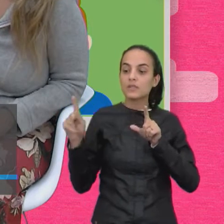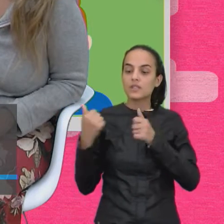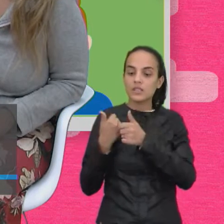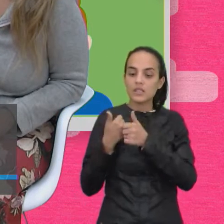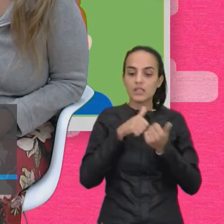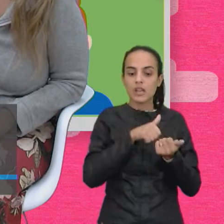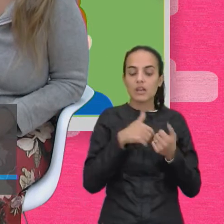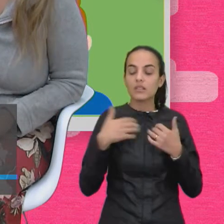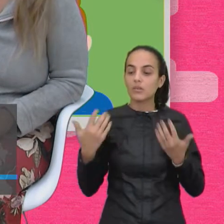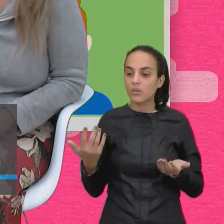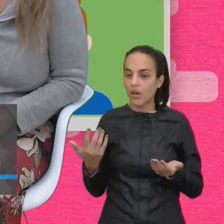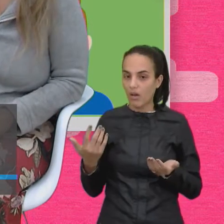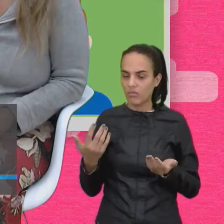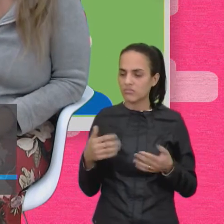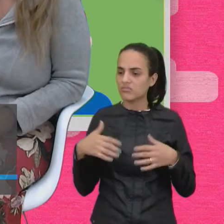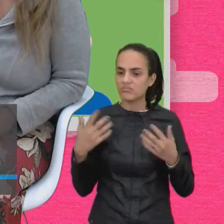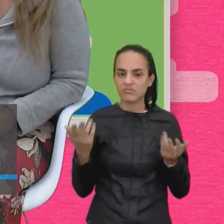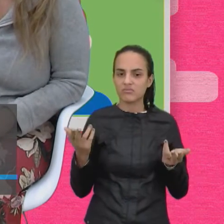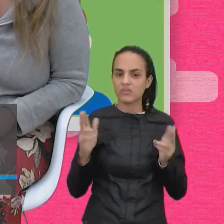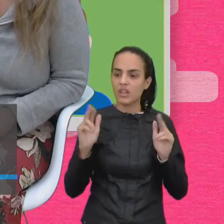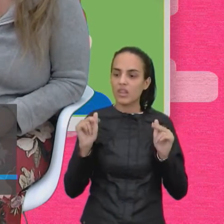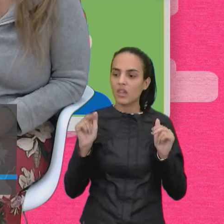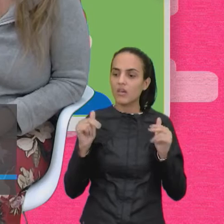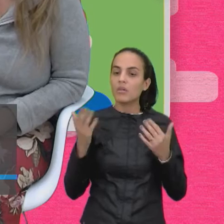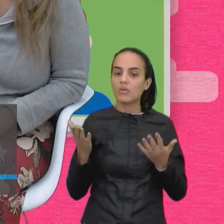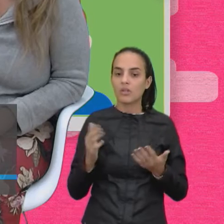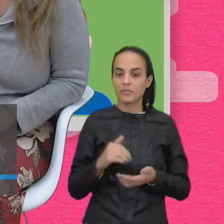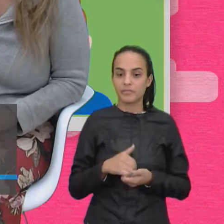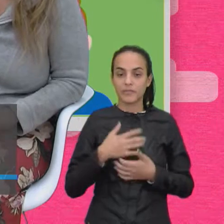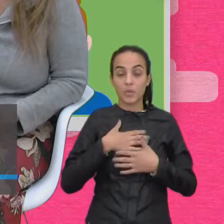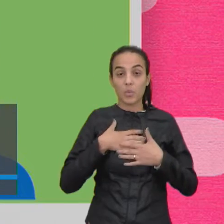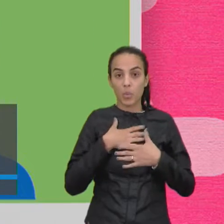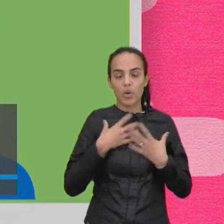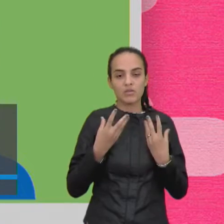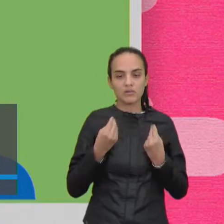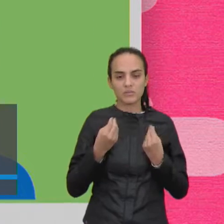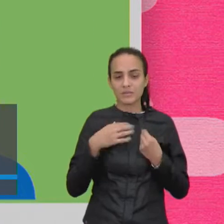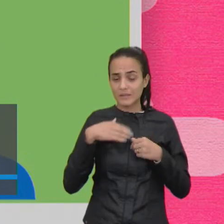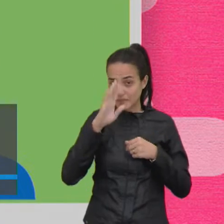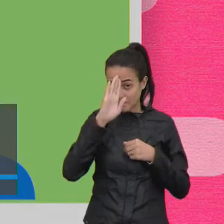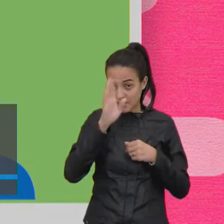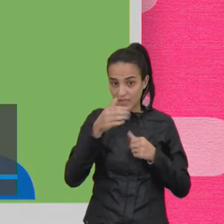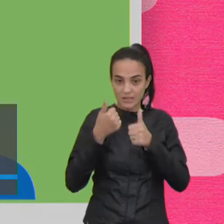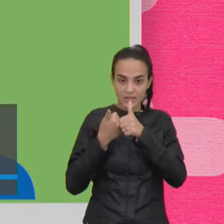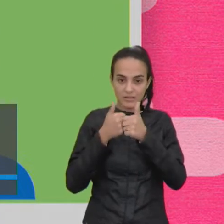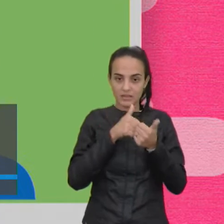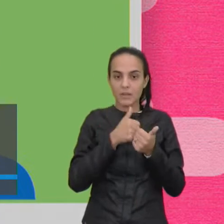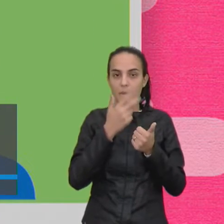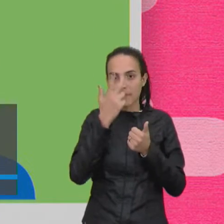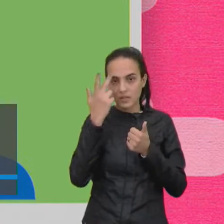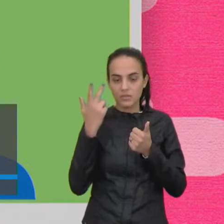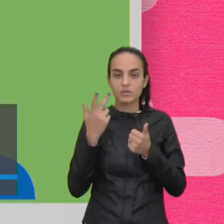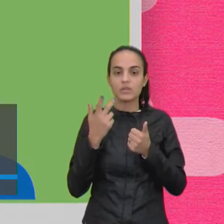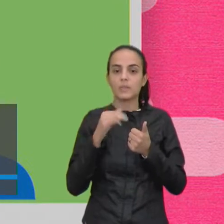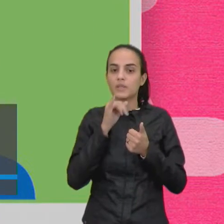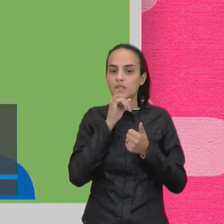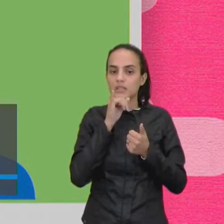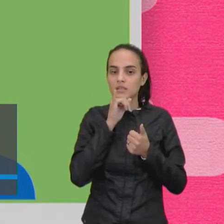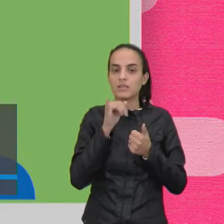que nicho, de que temática? Bom, eu gosto bastante. O que eu mais sigo é gente relacionada a coisas zen.